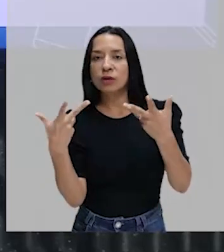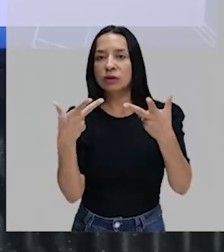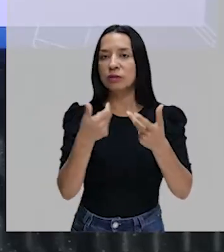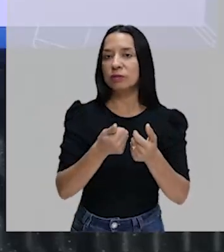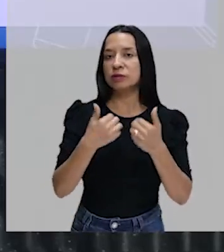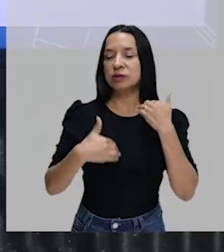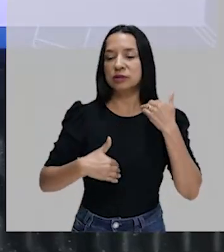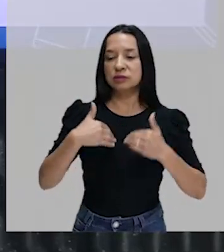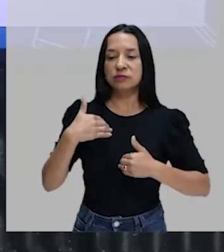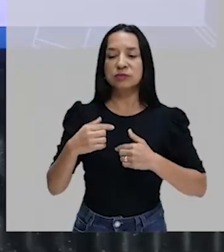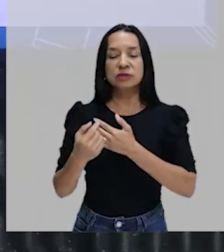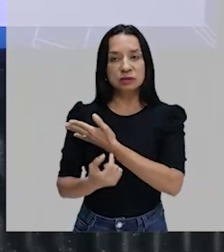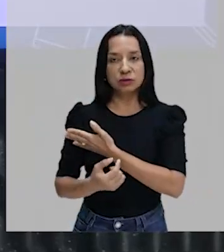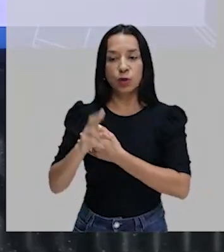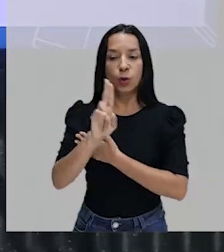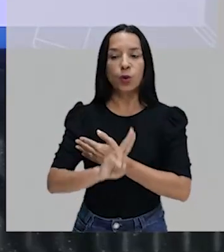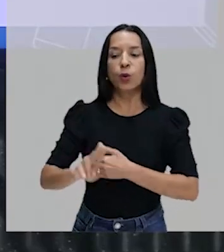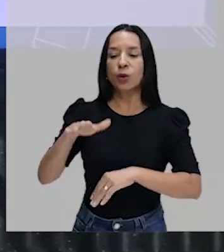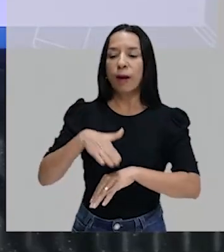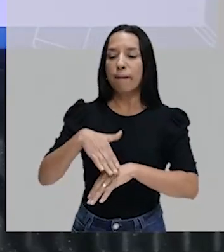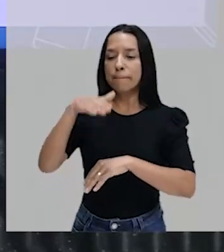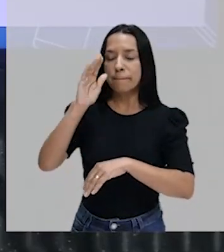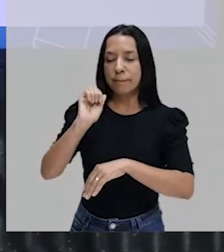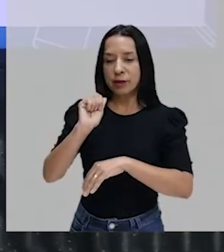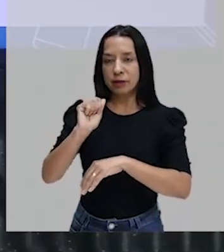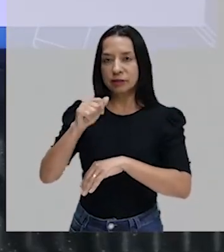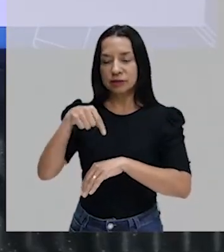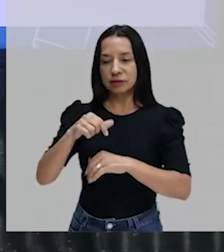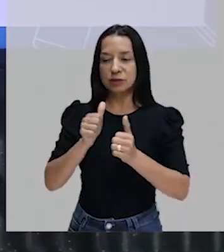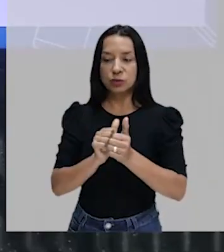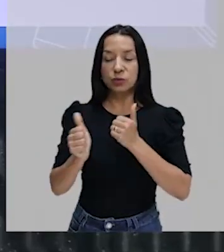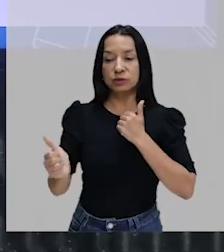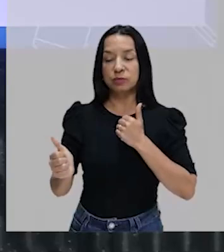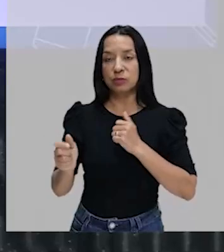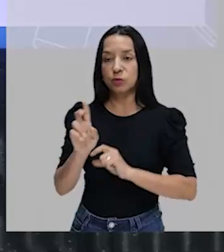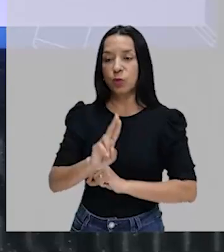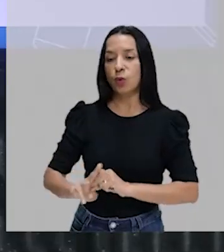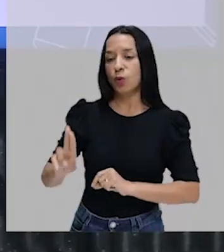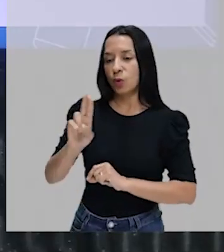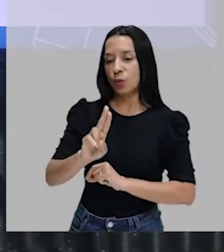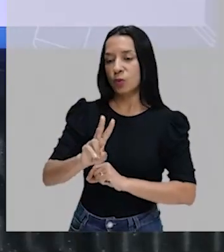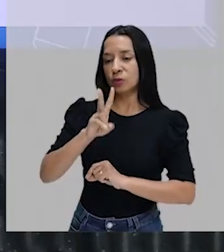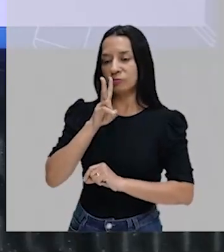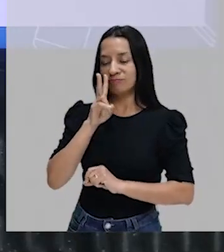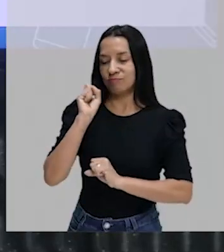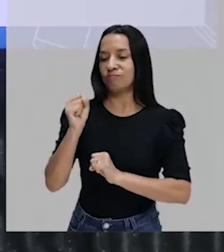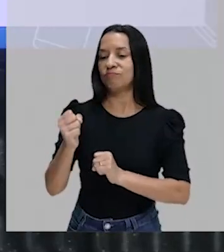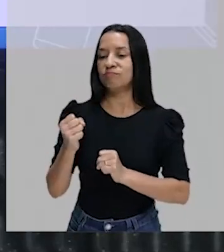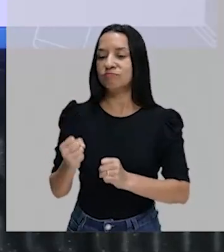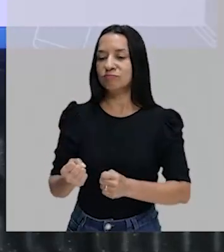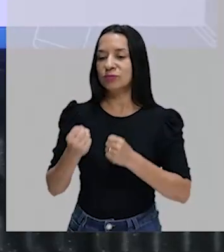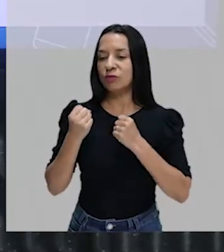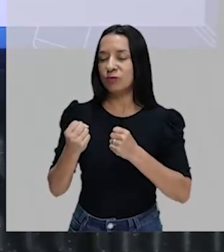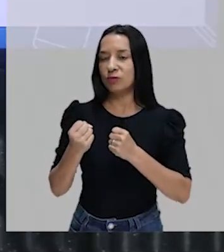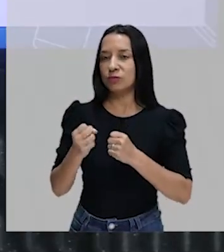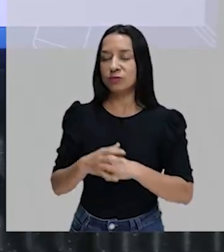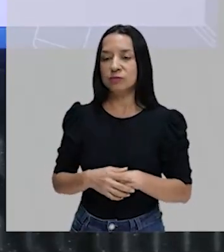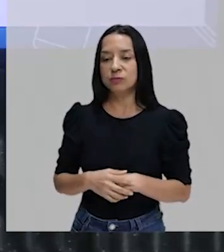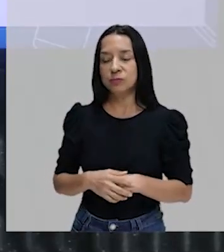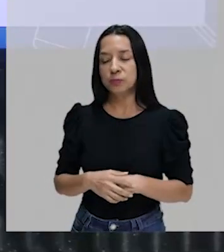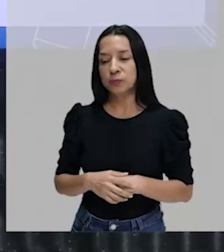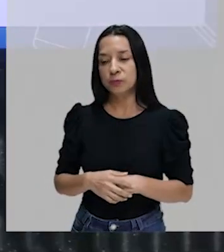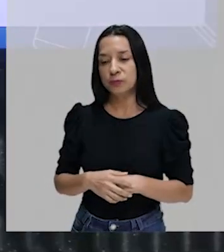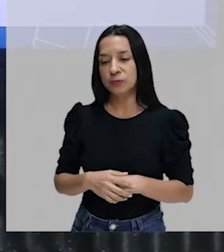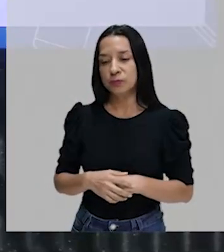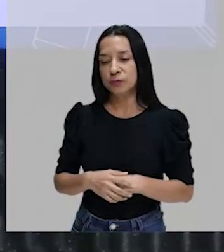Andrade utiliza mais na sua modalidade esportiva? Ela utiliza muito da força, a força explosiva. Ela